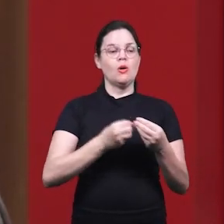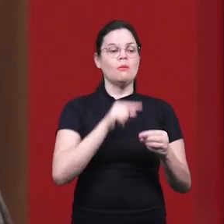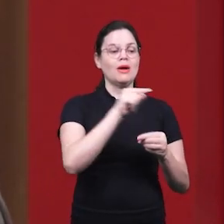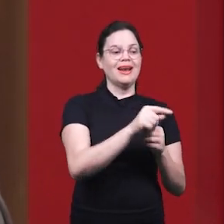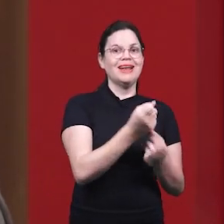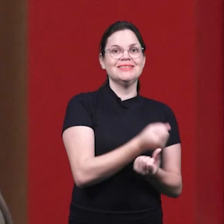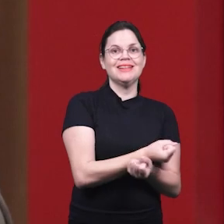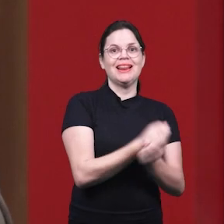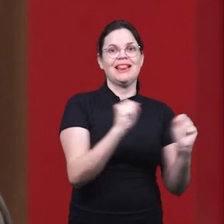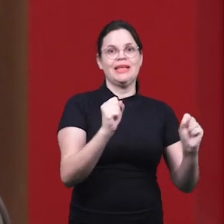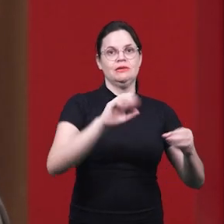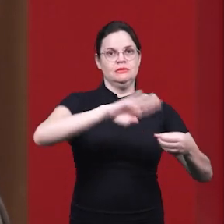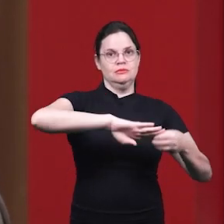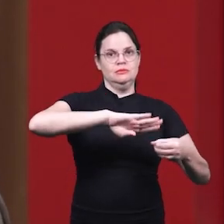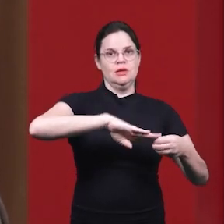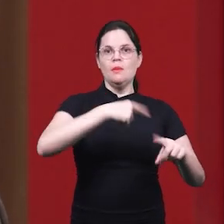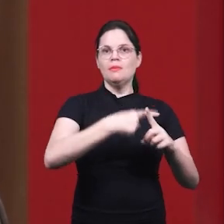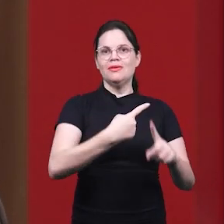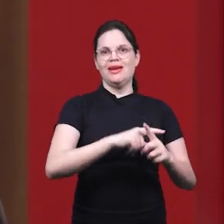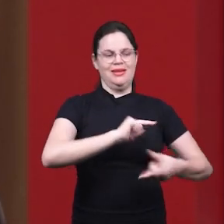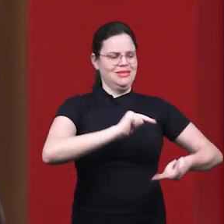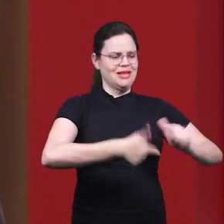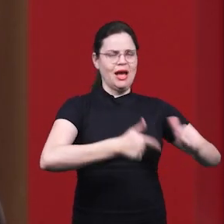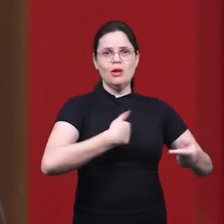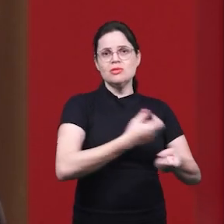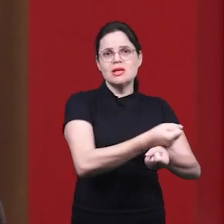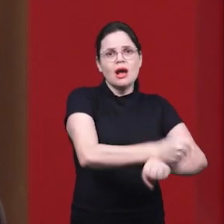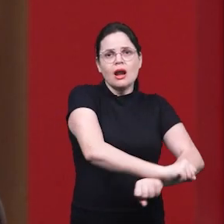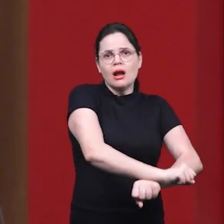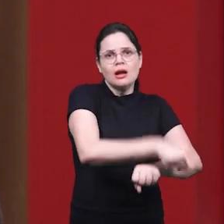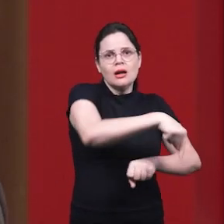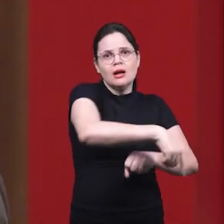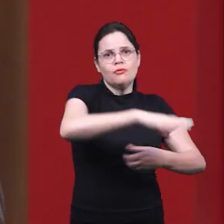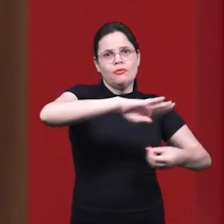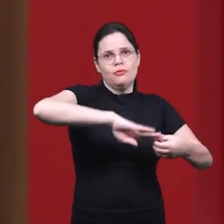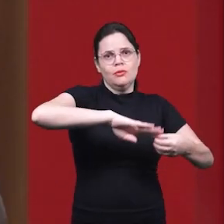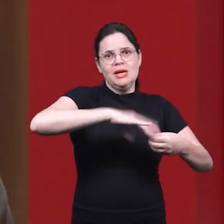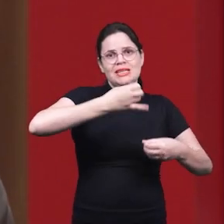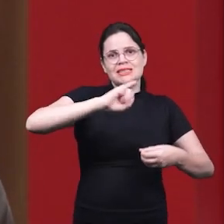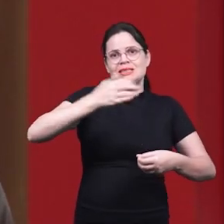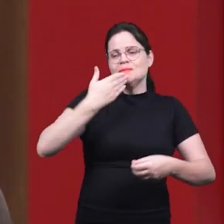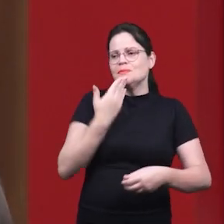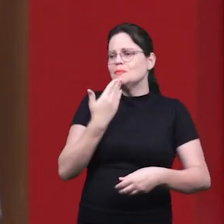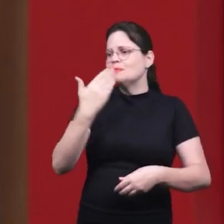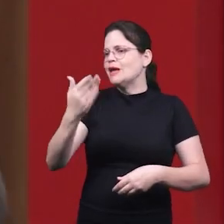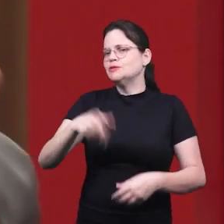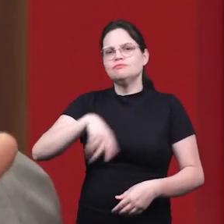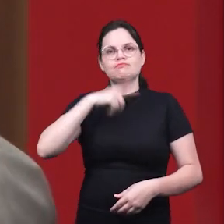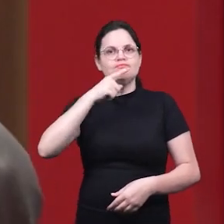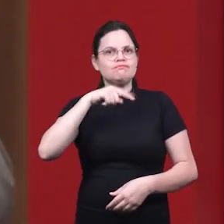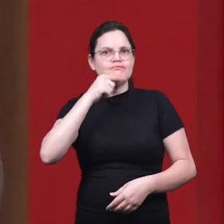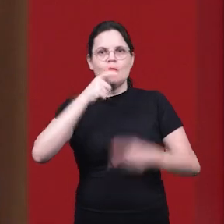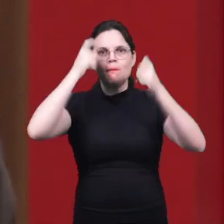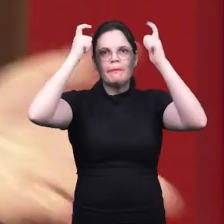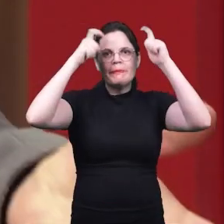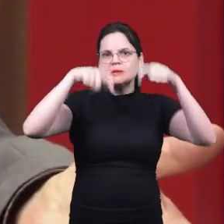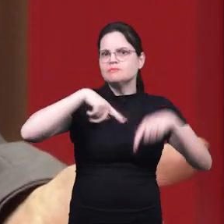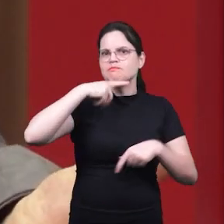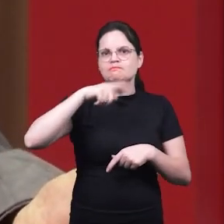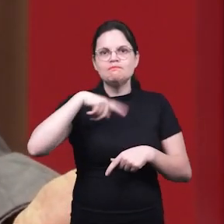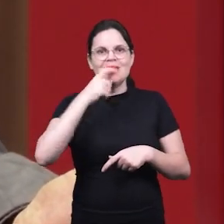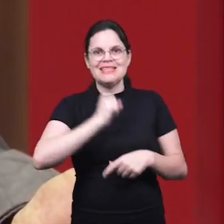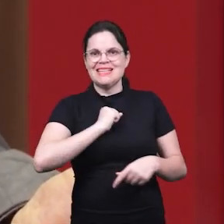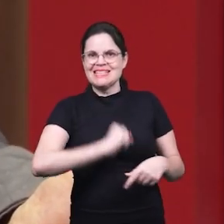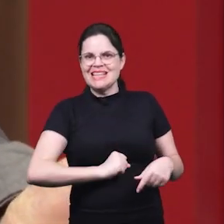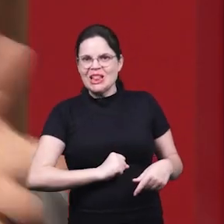cativeiro, Israel não tinha voz, que estava como escravo no cativeiro. Se ele pedisse para voltar, não tinha. O príncipe não tinha força, o sacerdote não